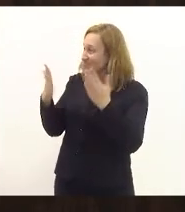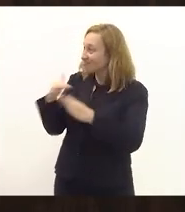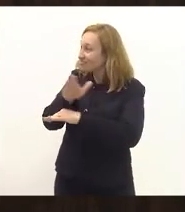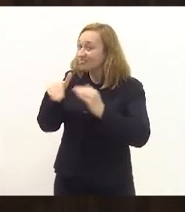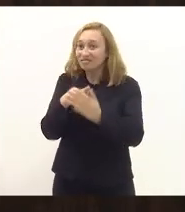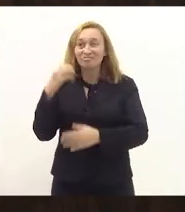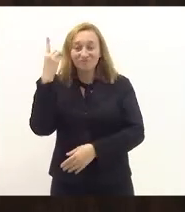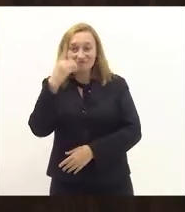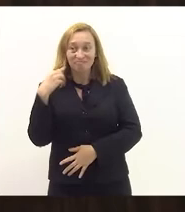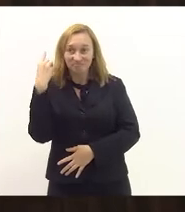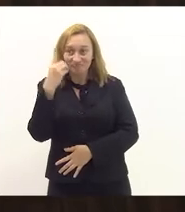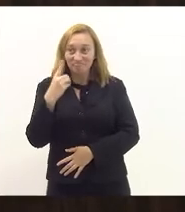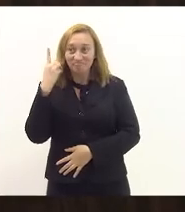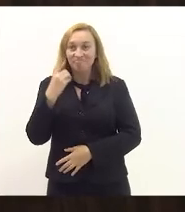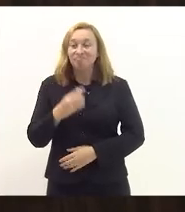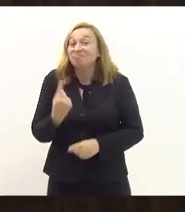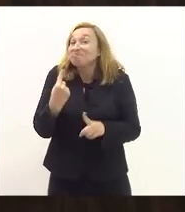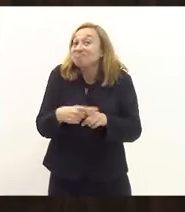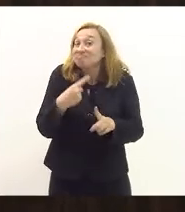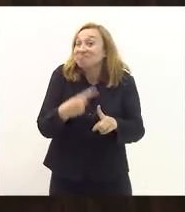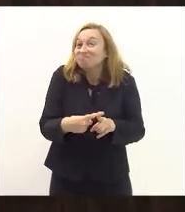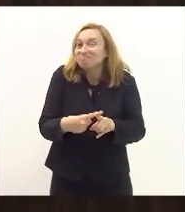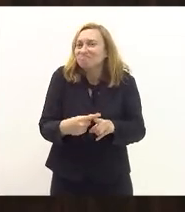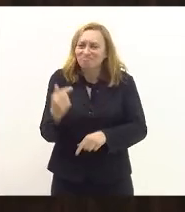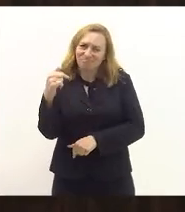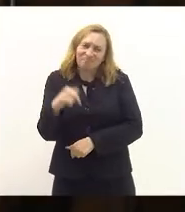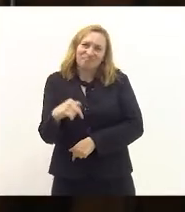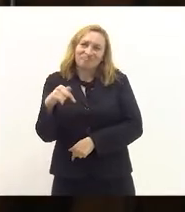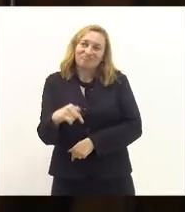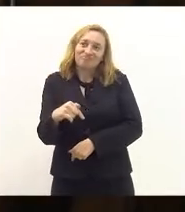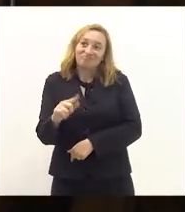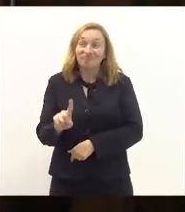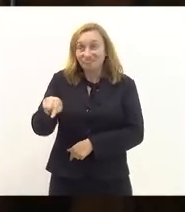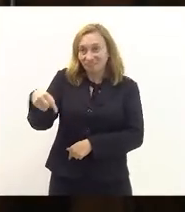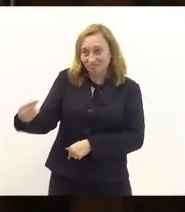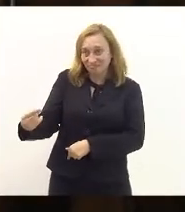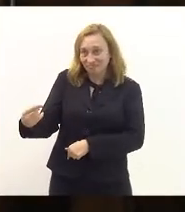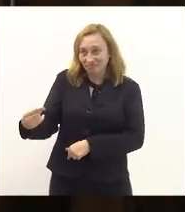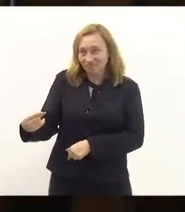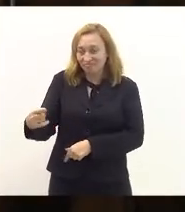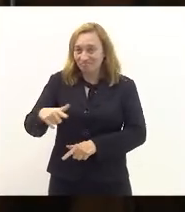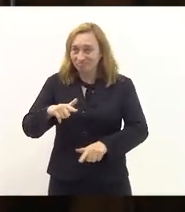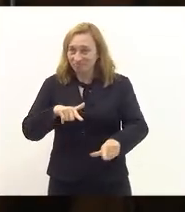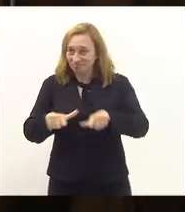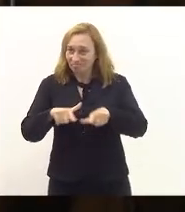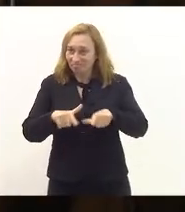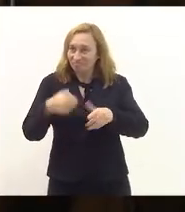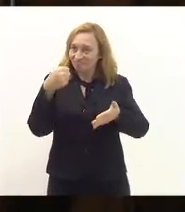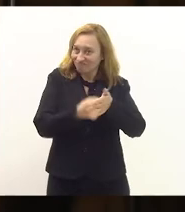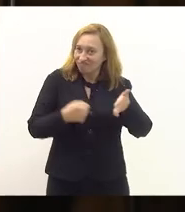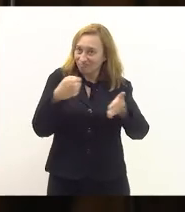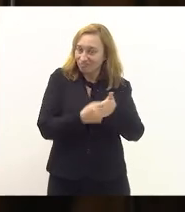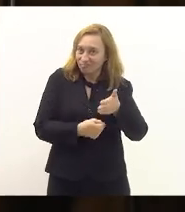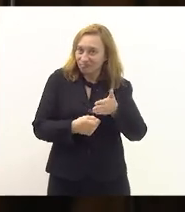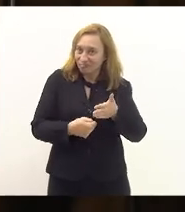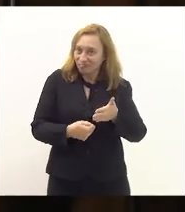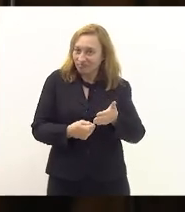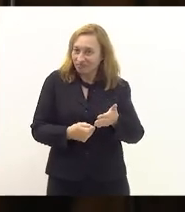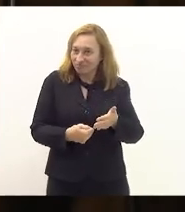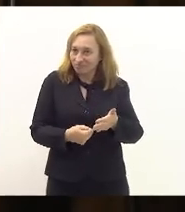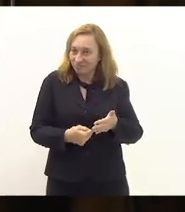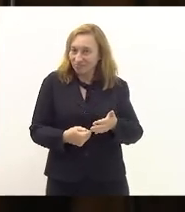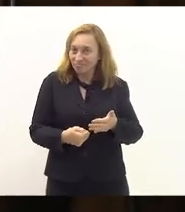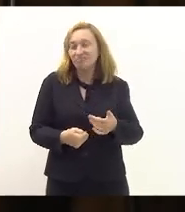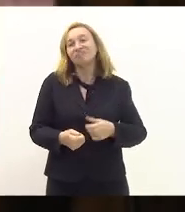os deputados, porque aqui, depois da minha militância na luta estudantil, na luta